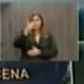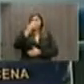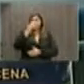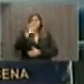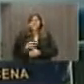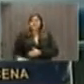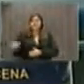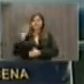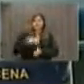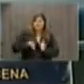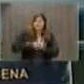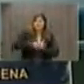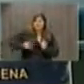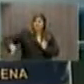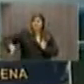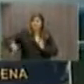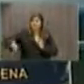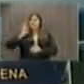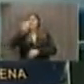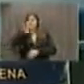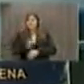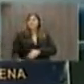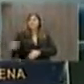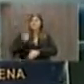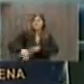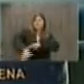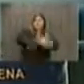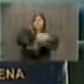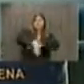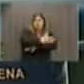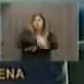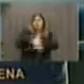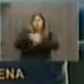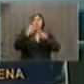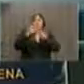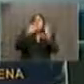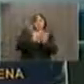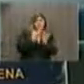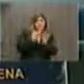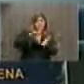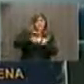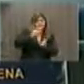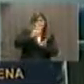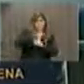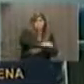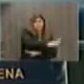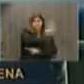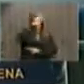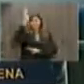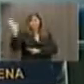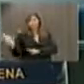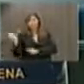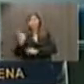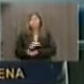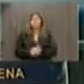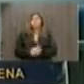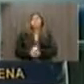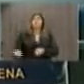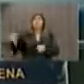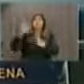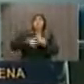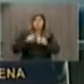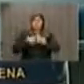retirem as nossas crianças das ruas e a educação de tempo integral será um instrumento fundamental para isso. Iremos retomar